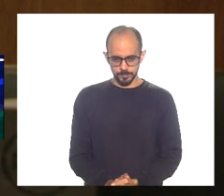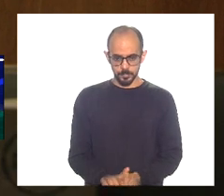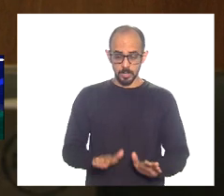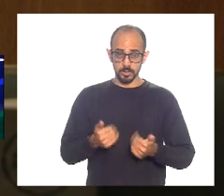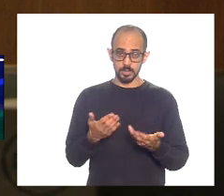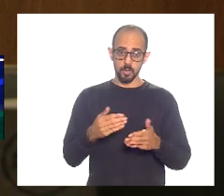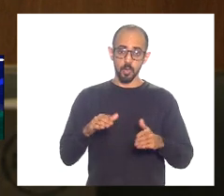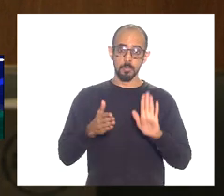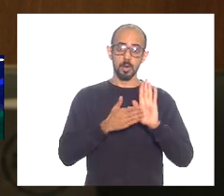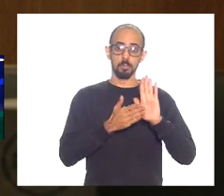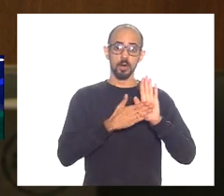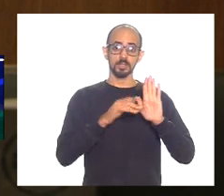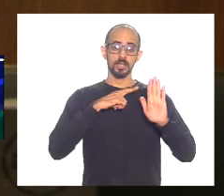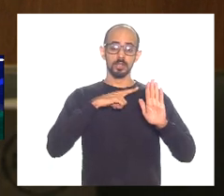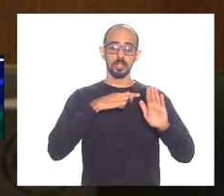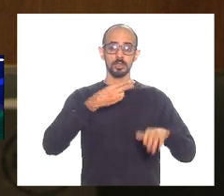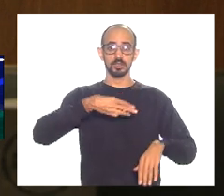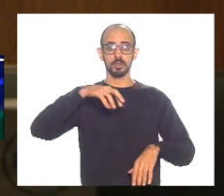39 emendas e...